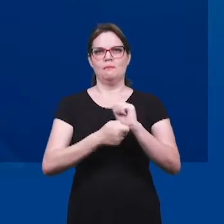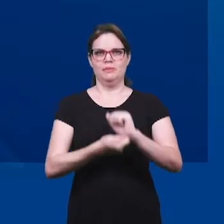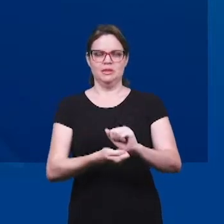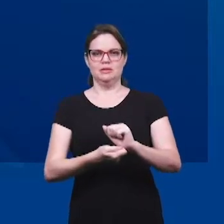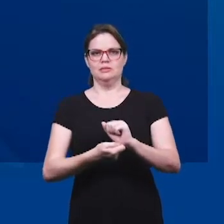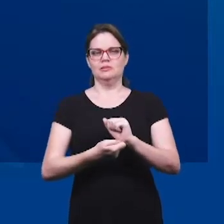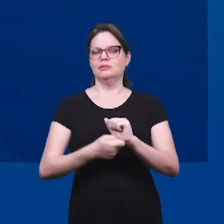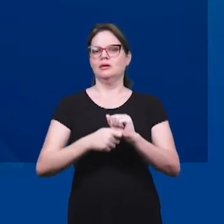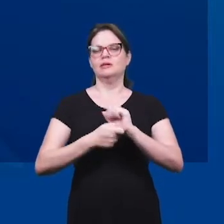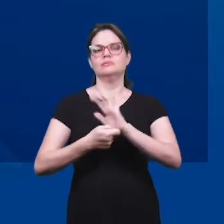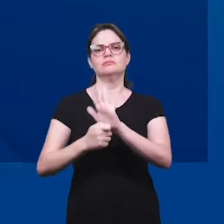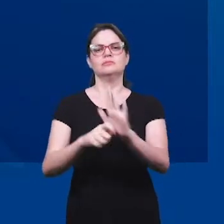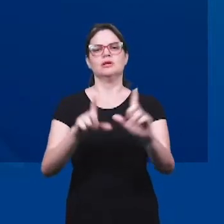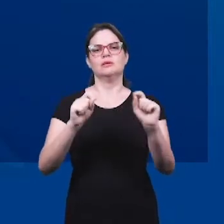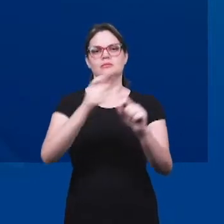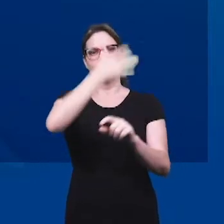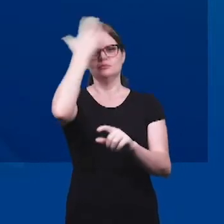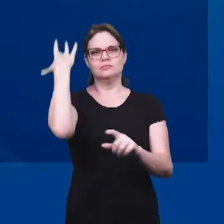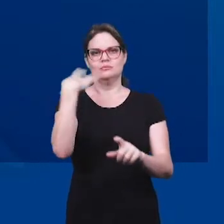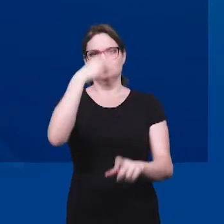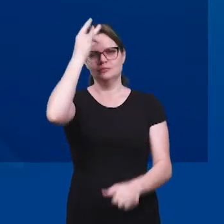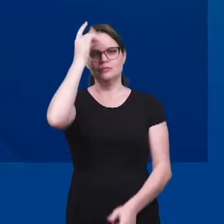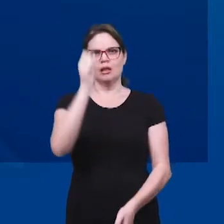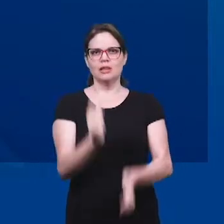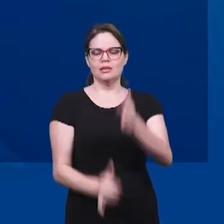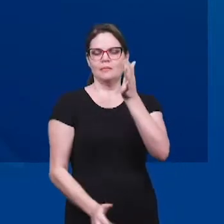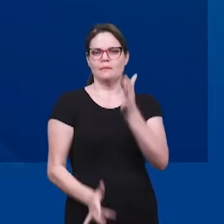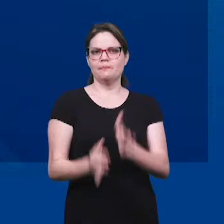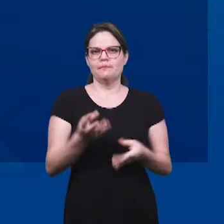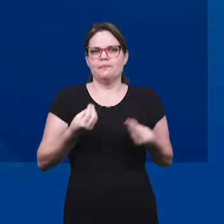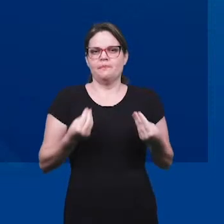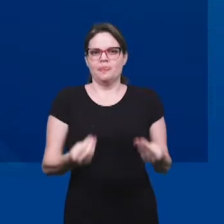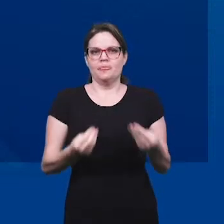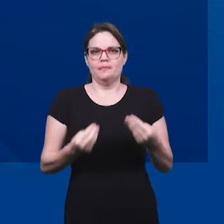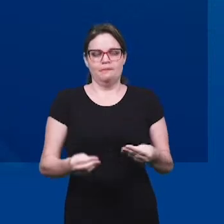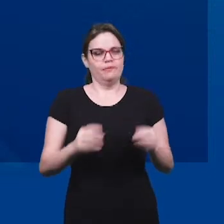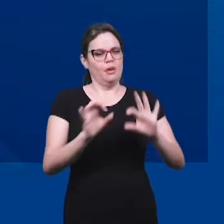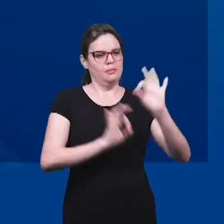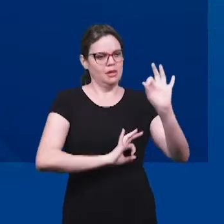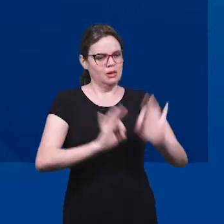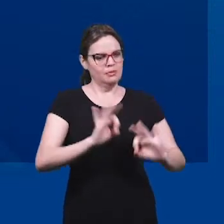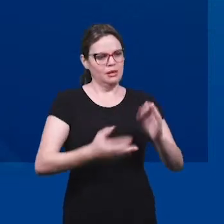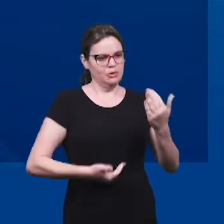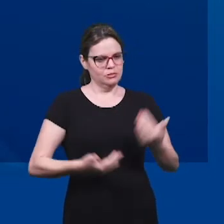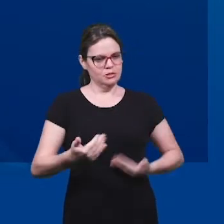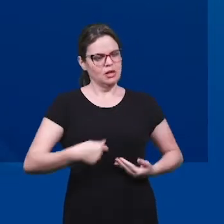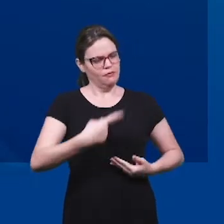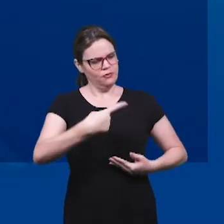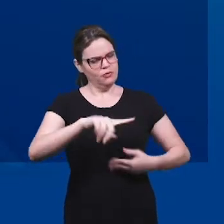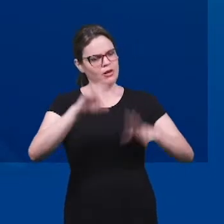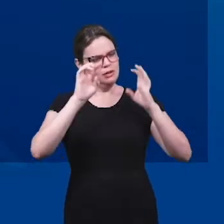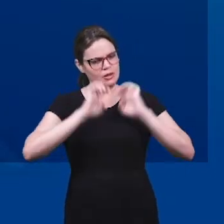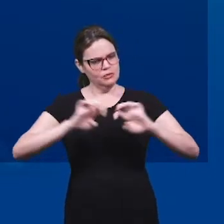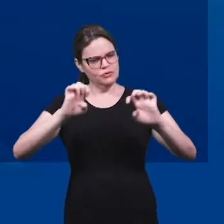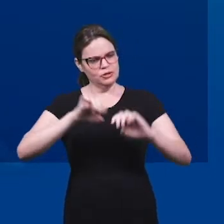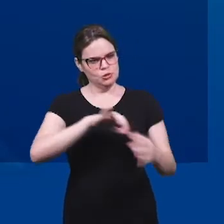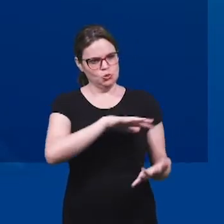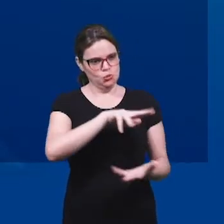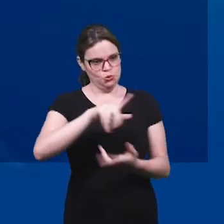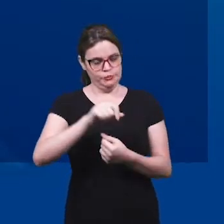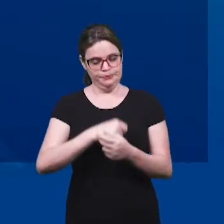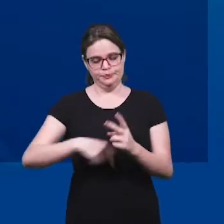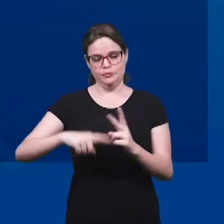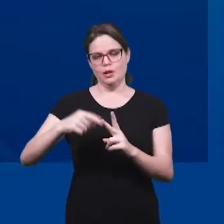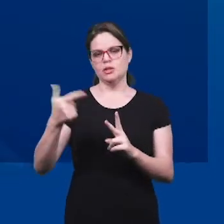del Espíritu Santo para preparar a la iglesia para salir a evangelizar el mundo. El segundo vino